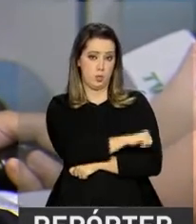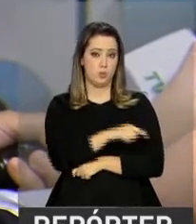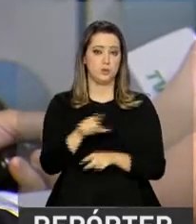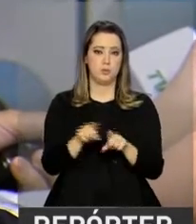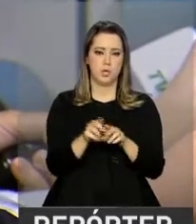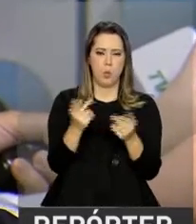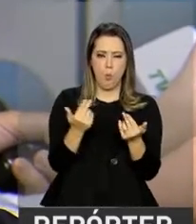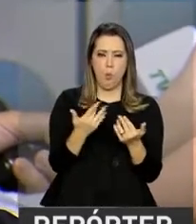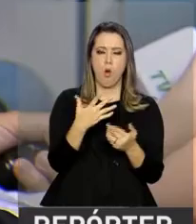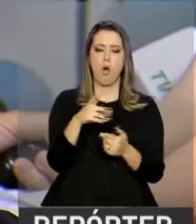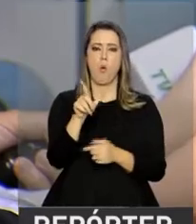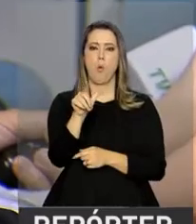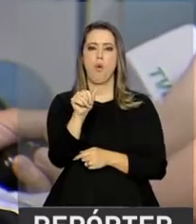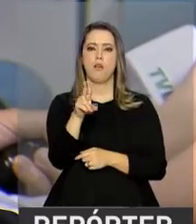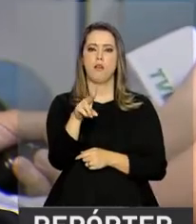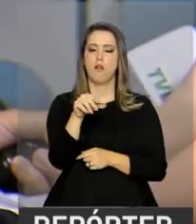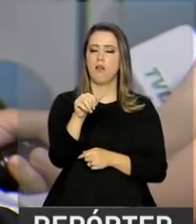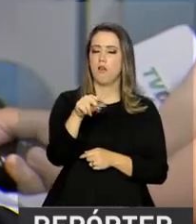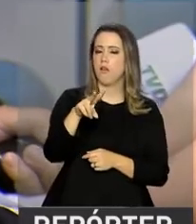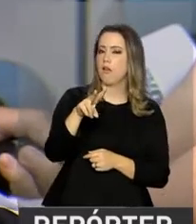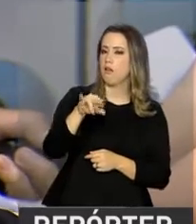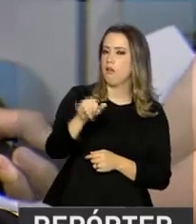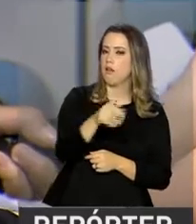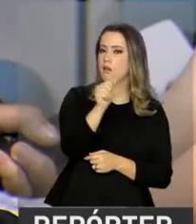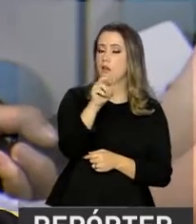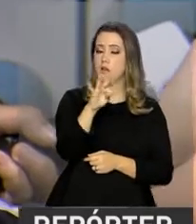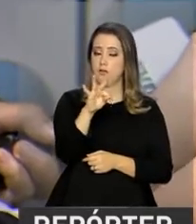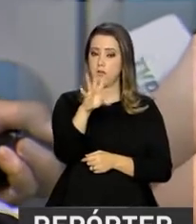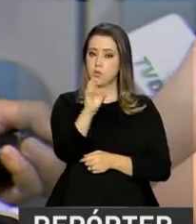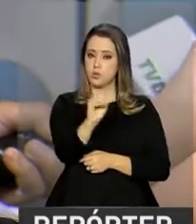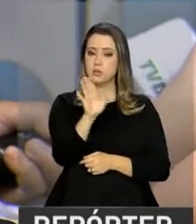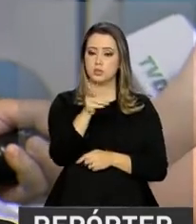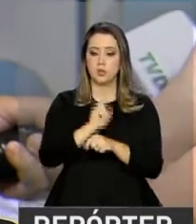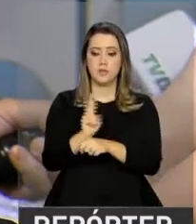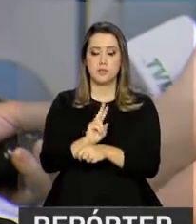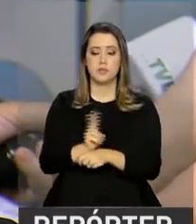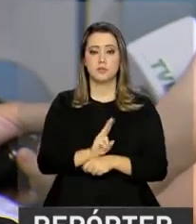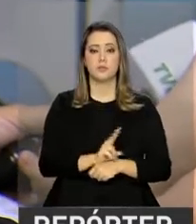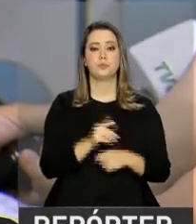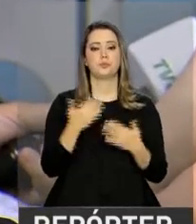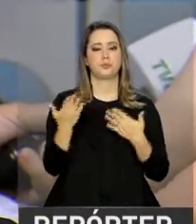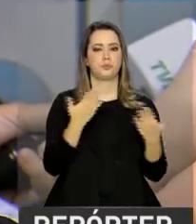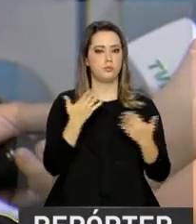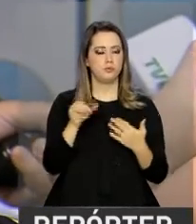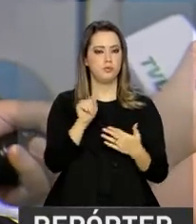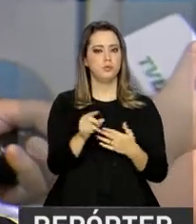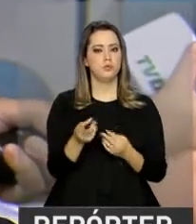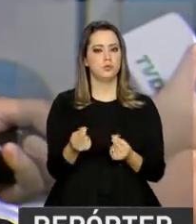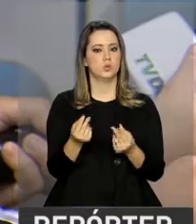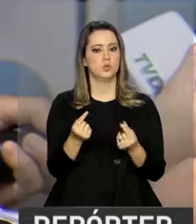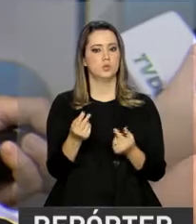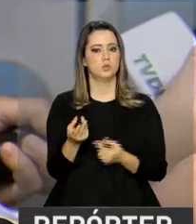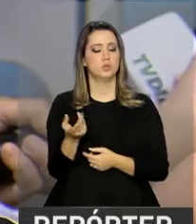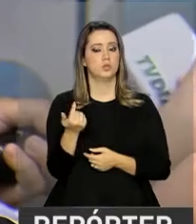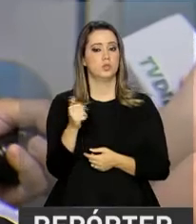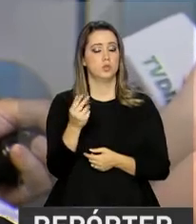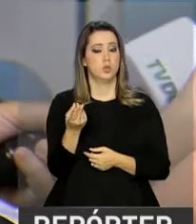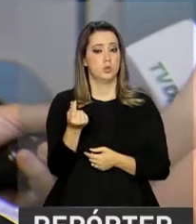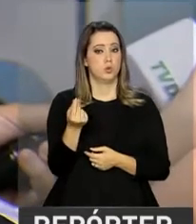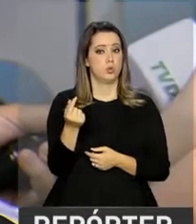pouco mais de 120 procedimentos de fiscalização em andamento e temos em relação aos fundos de pensão